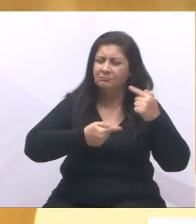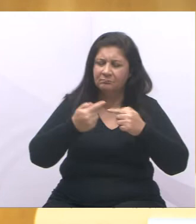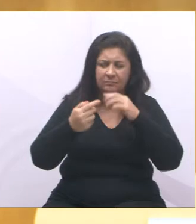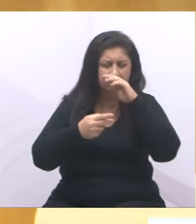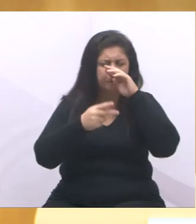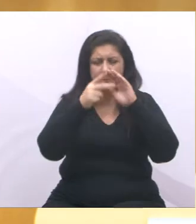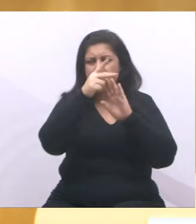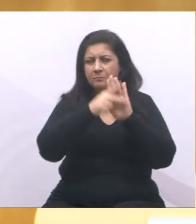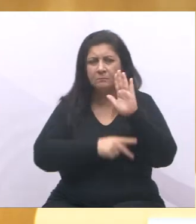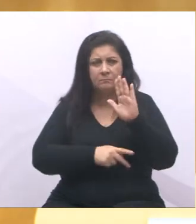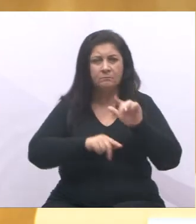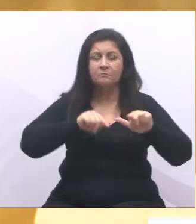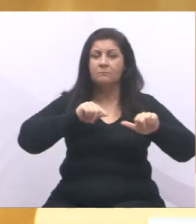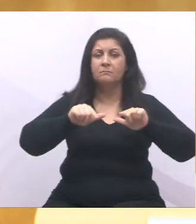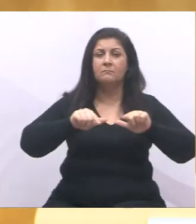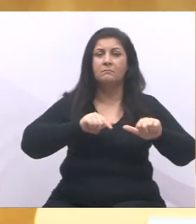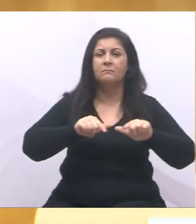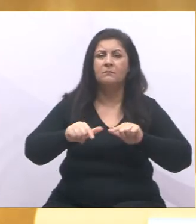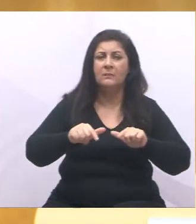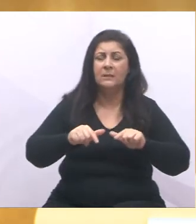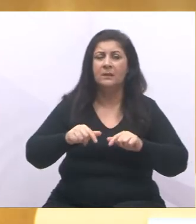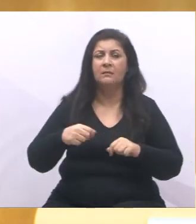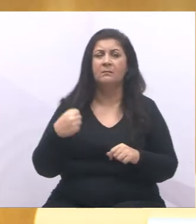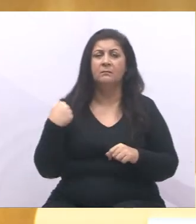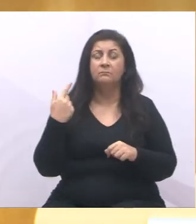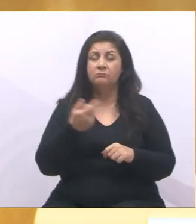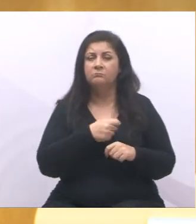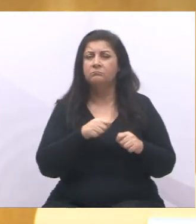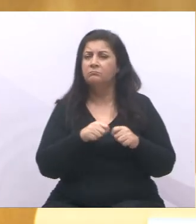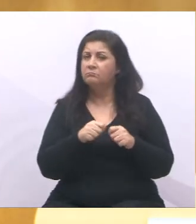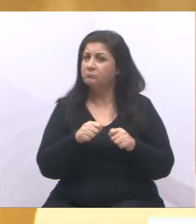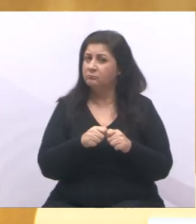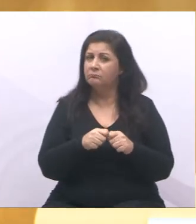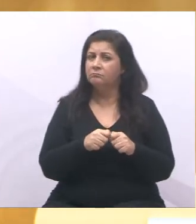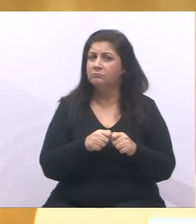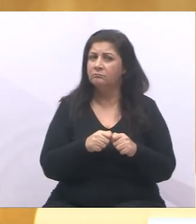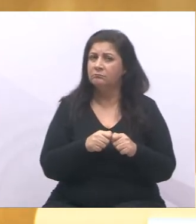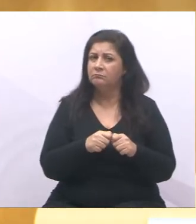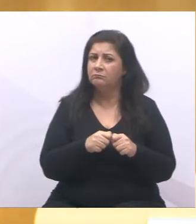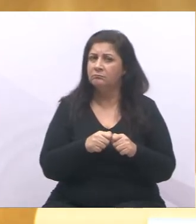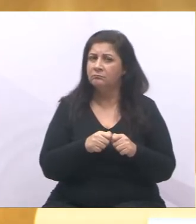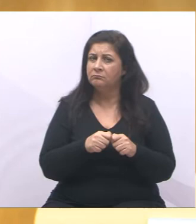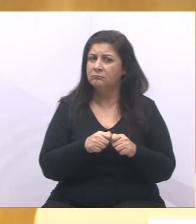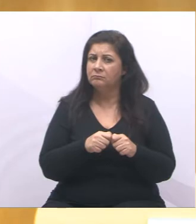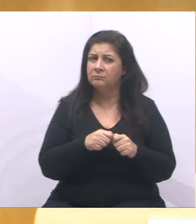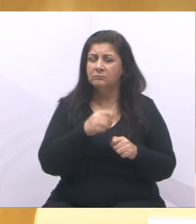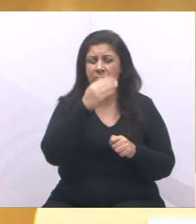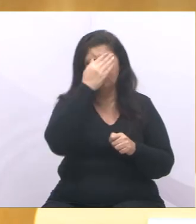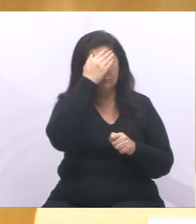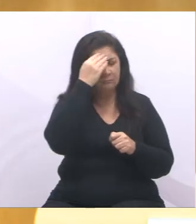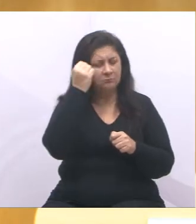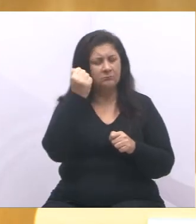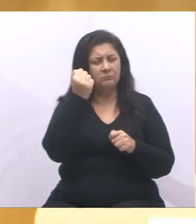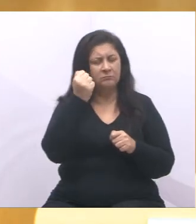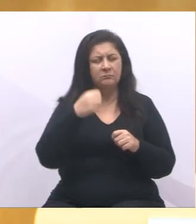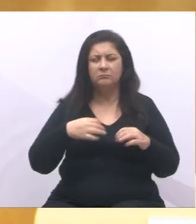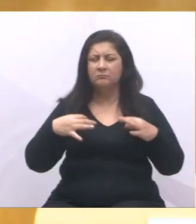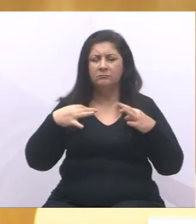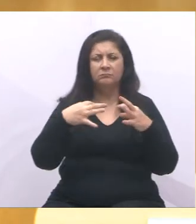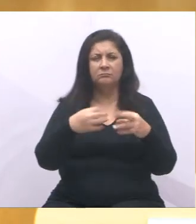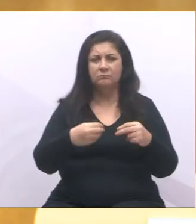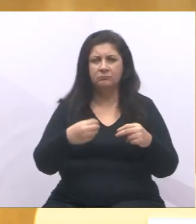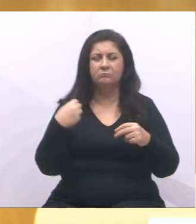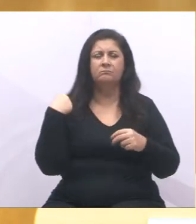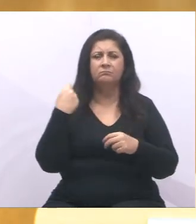projeto, nenhum trabalho que nós façamos possa nos esquecer da grande lição que